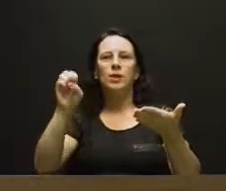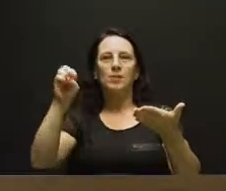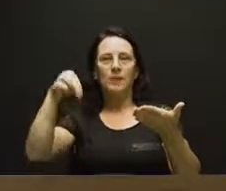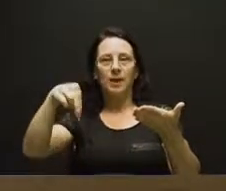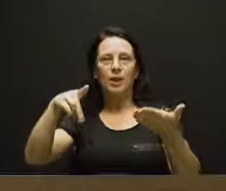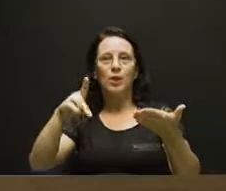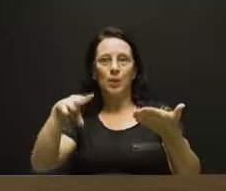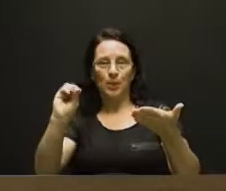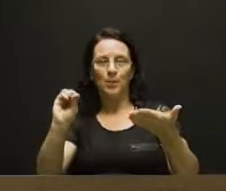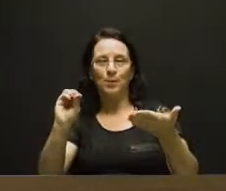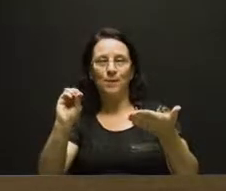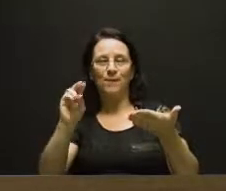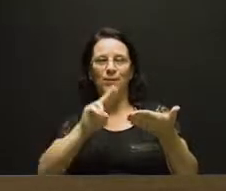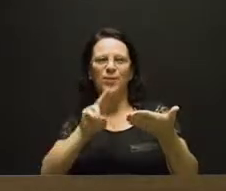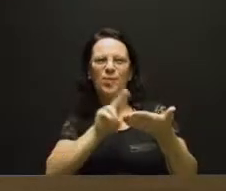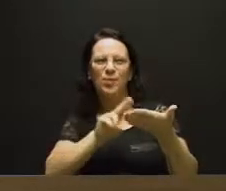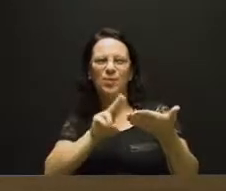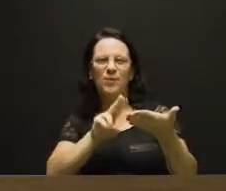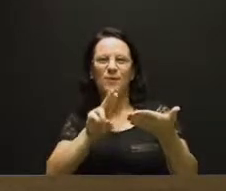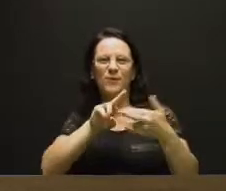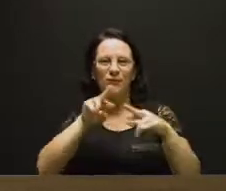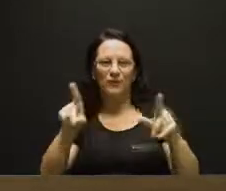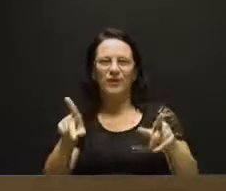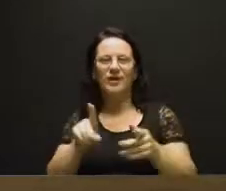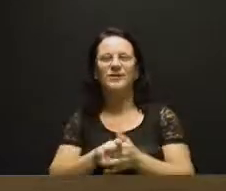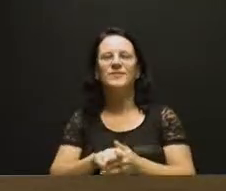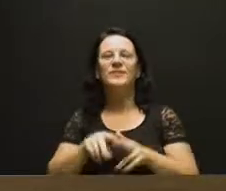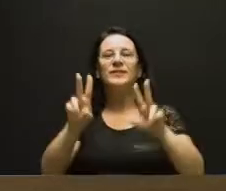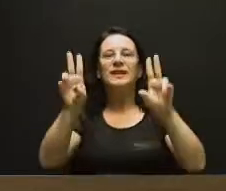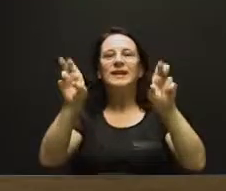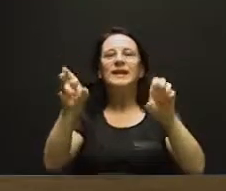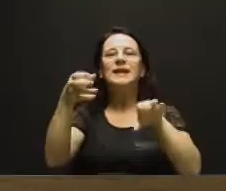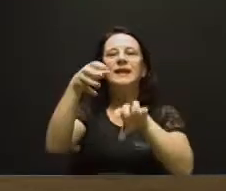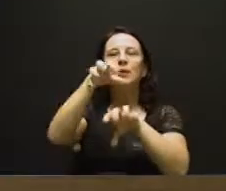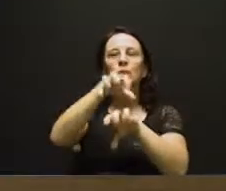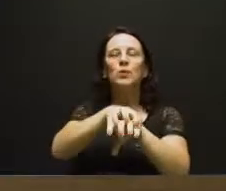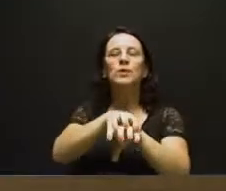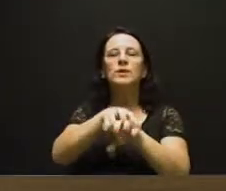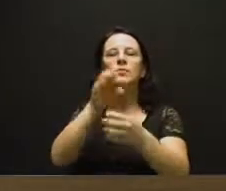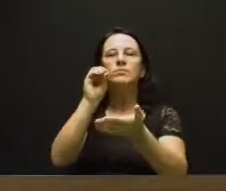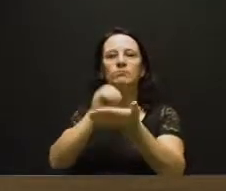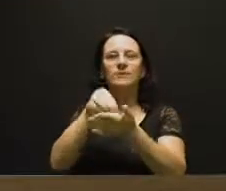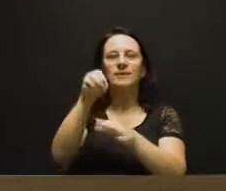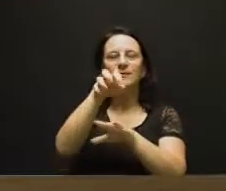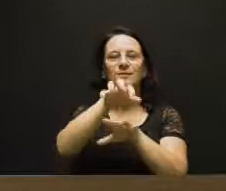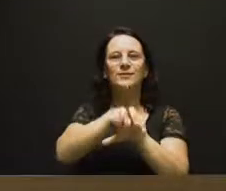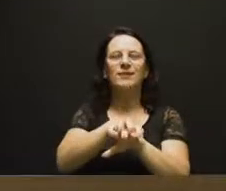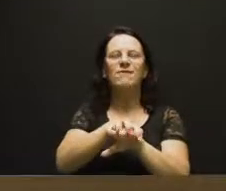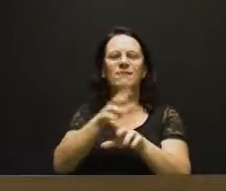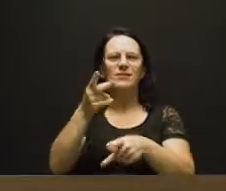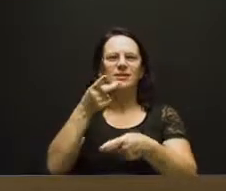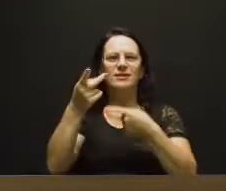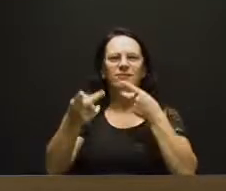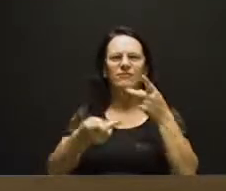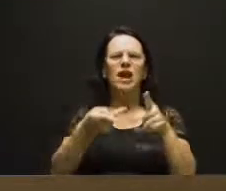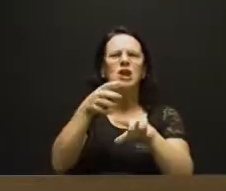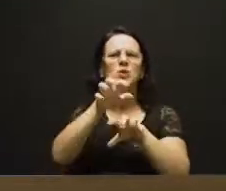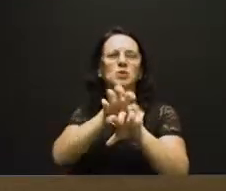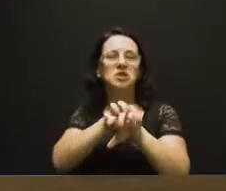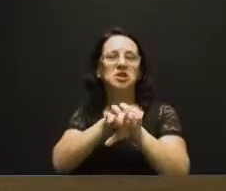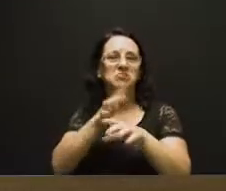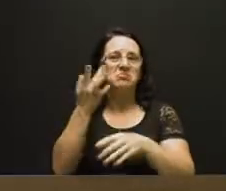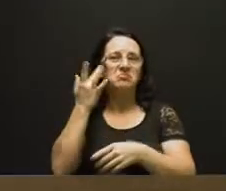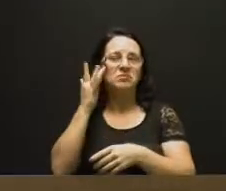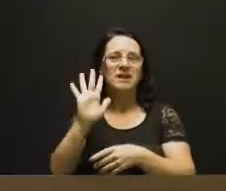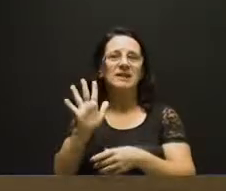nobre iniciativa de abordar esse tema inclusão sem exclusão porque muito se fala em inclusão mas só